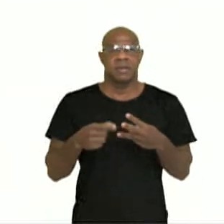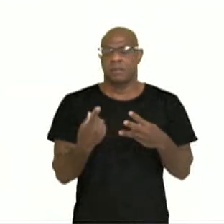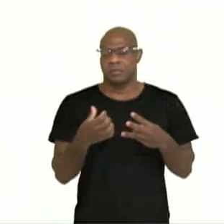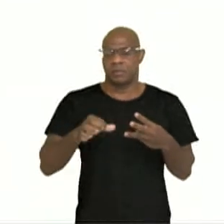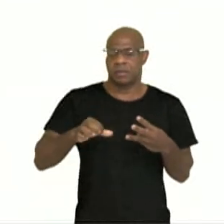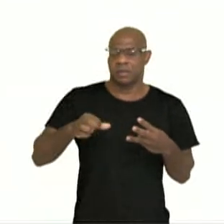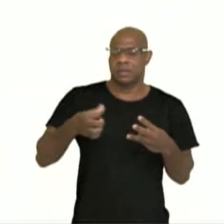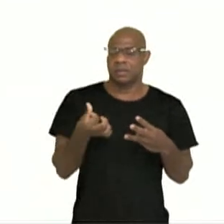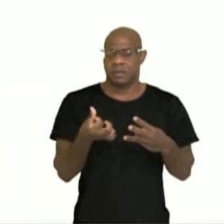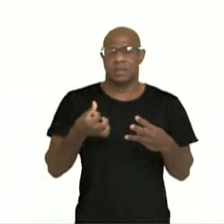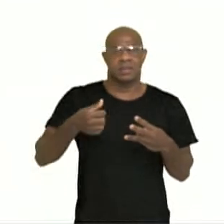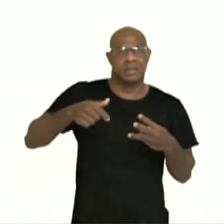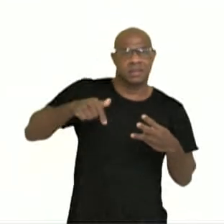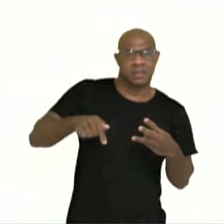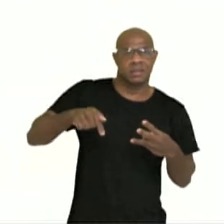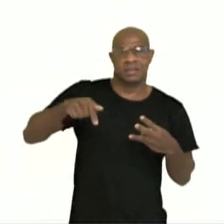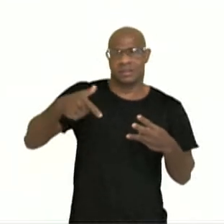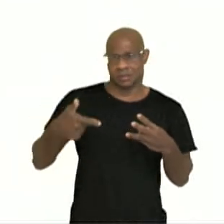1672, né,